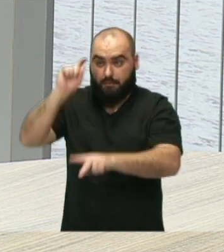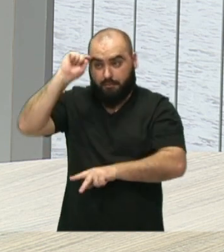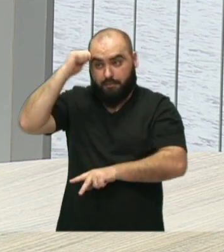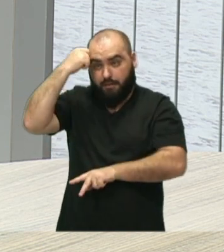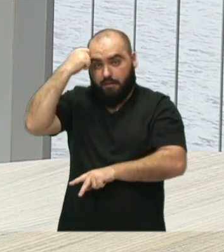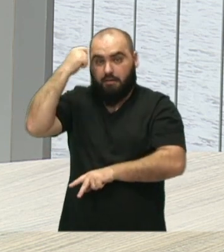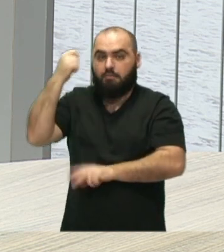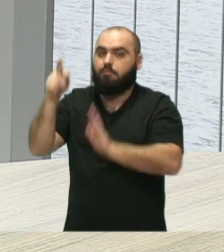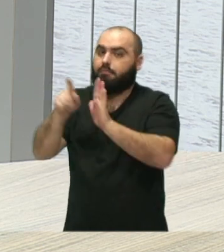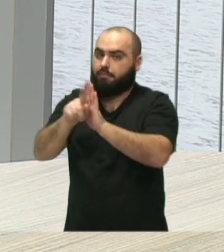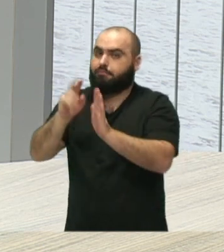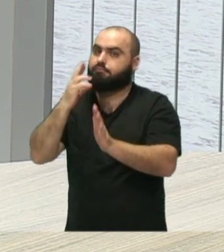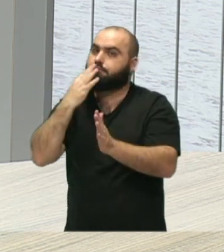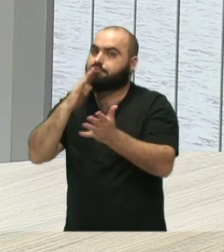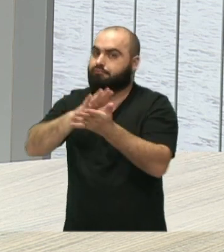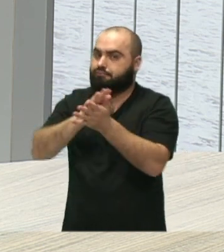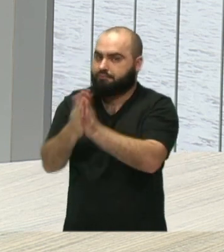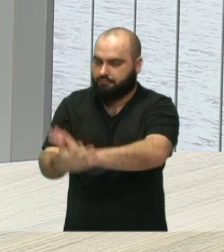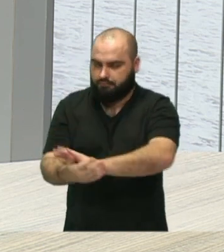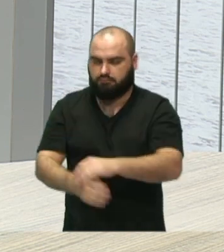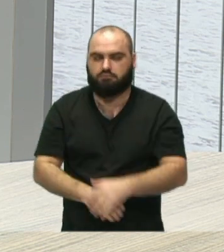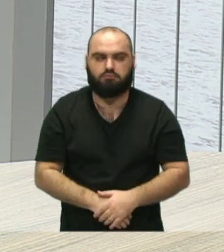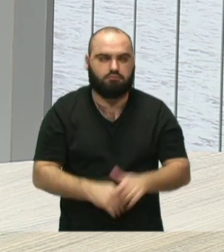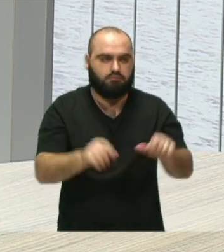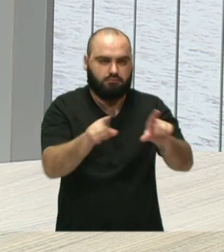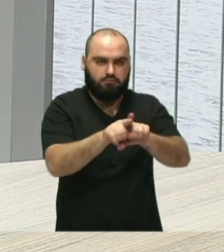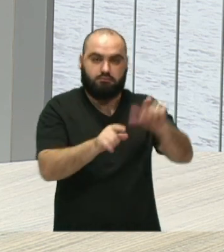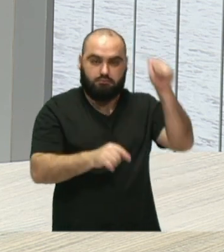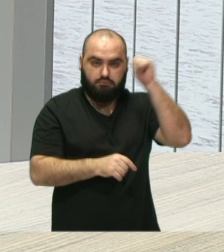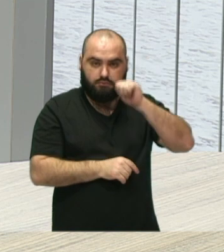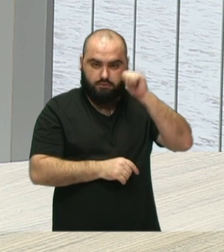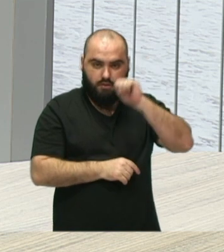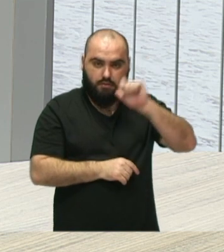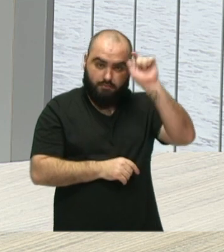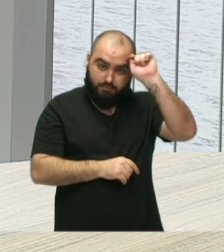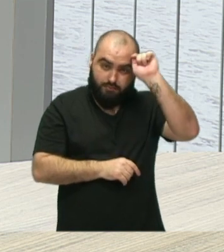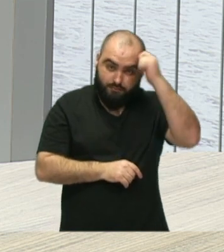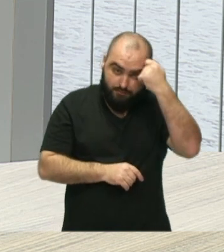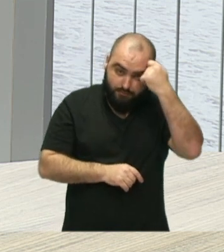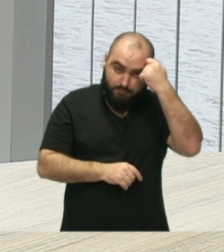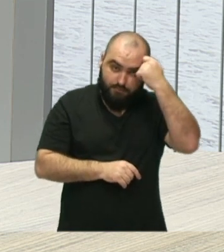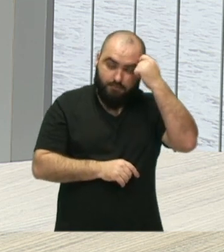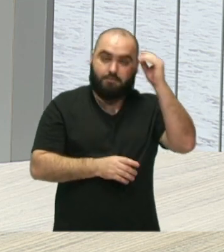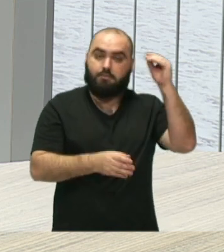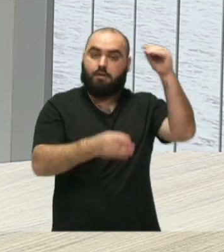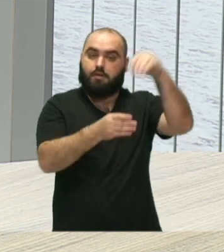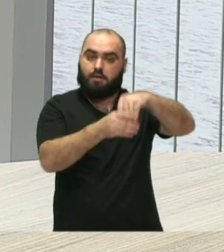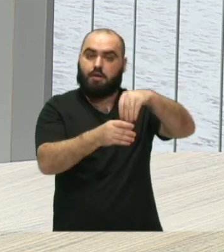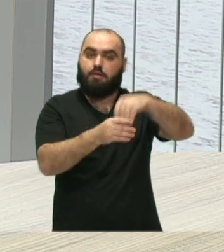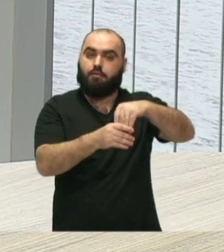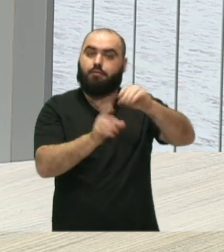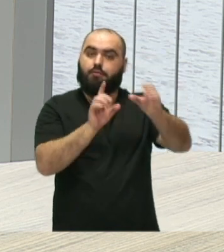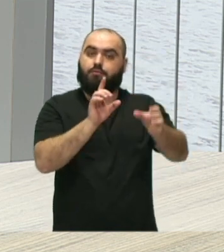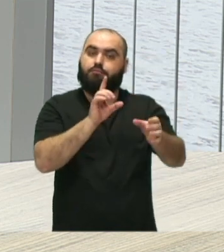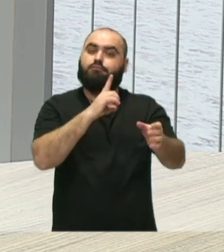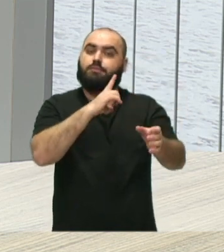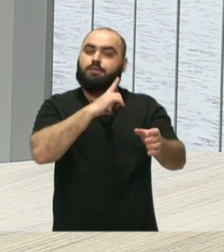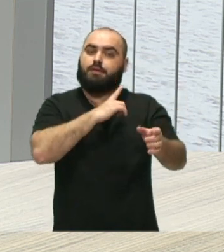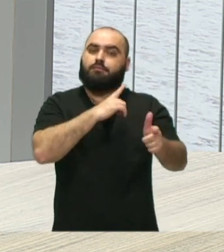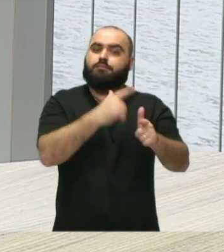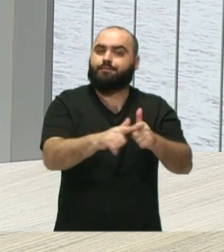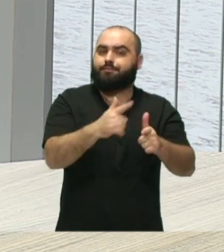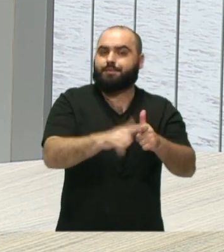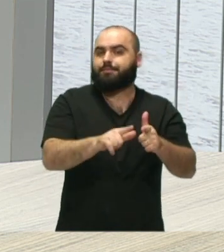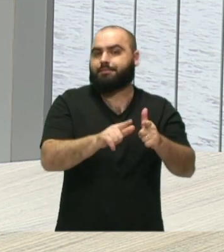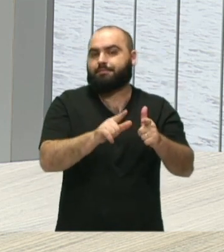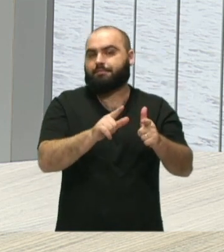gente fala das mulheres e a associação das mulheres pretas ao racismo e a interseccionalidade que isso tem